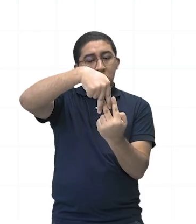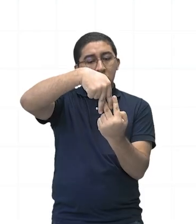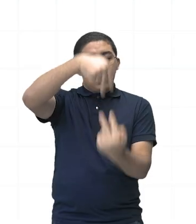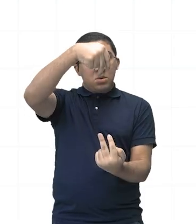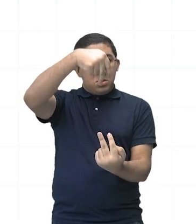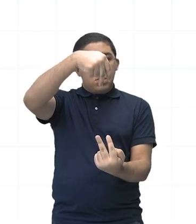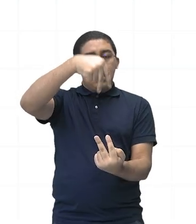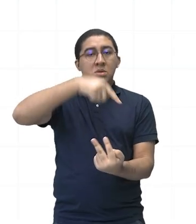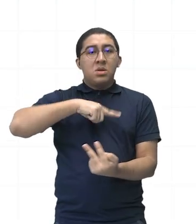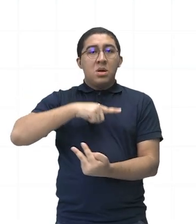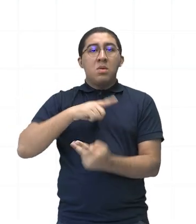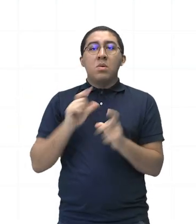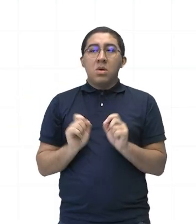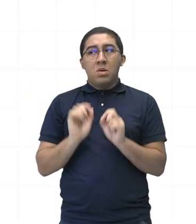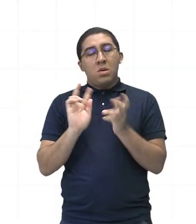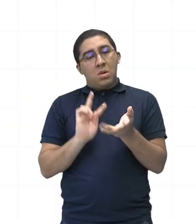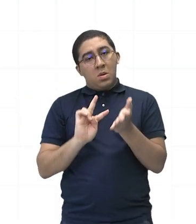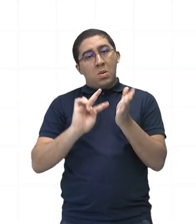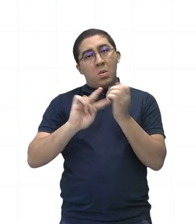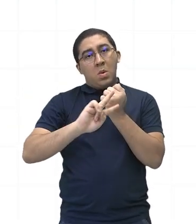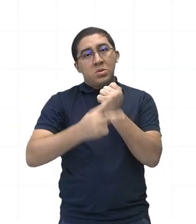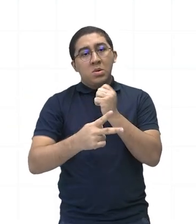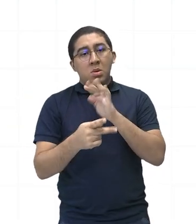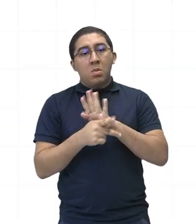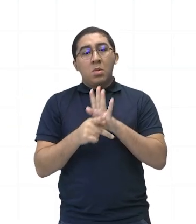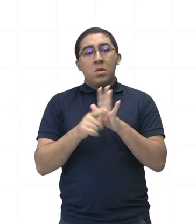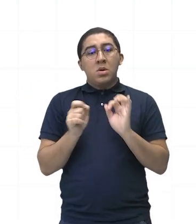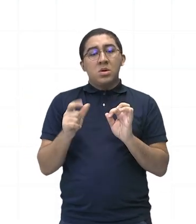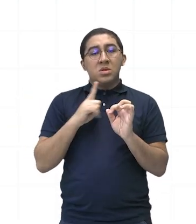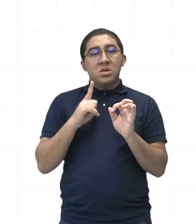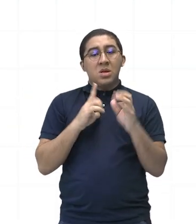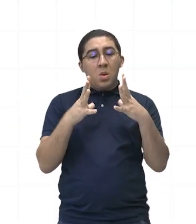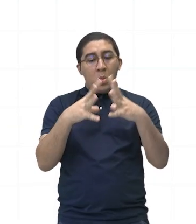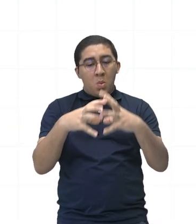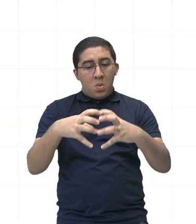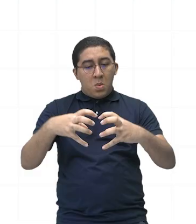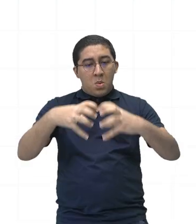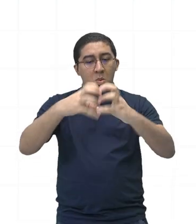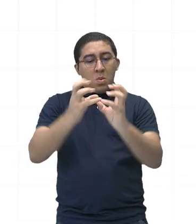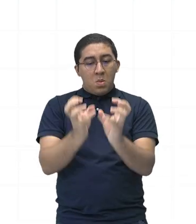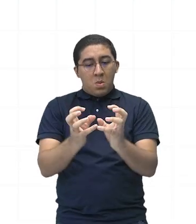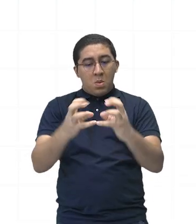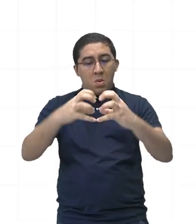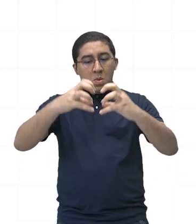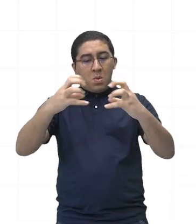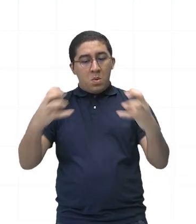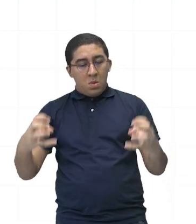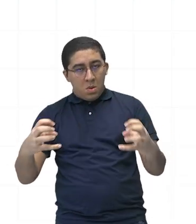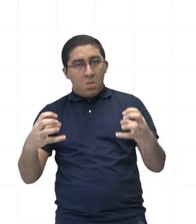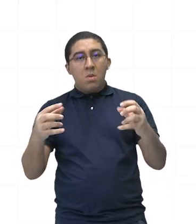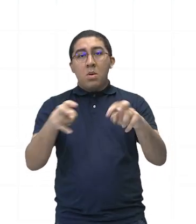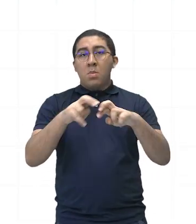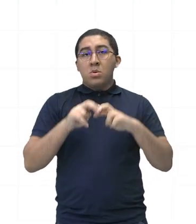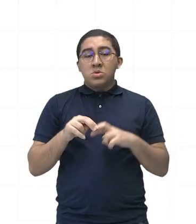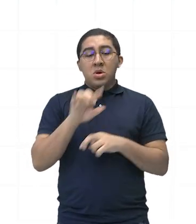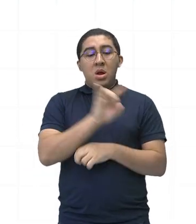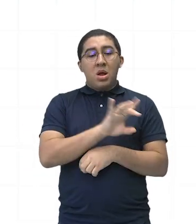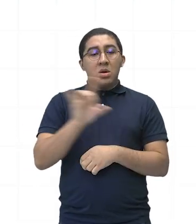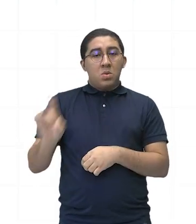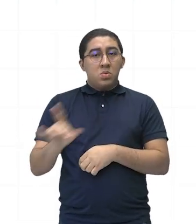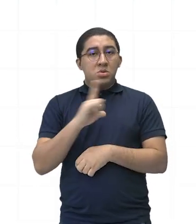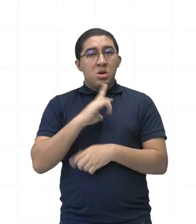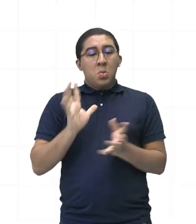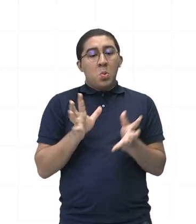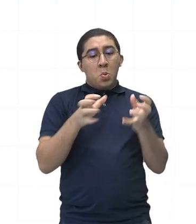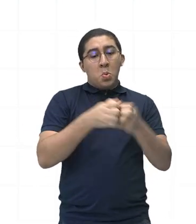da célula, o que é resultado do encurtamento das fibras do fuso mitótico. Assim, cada polo da célula recebe